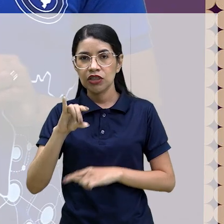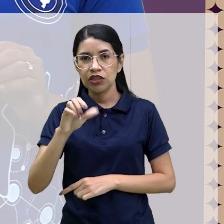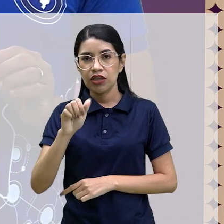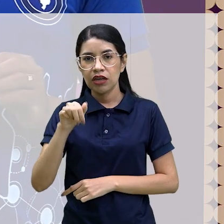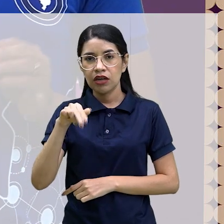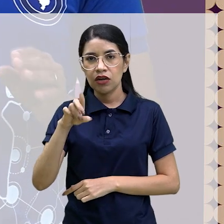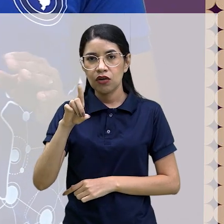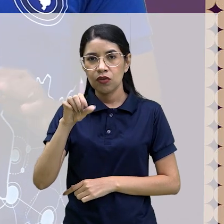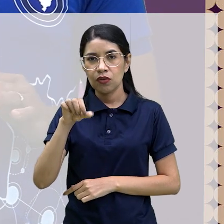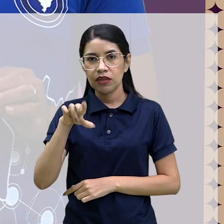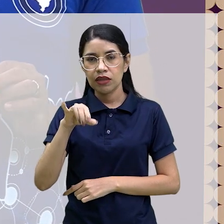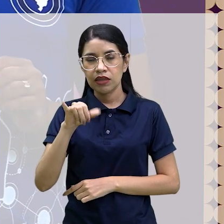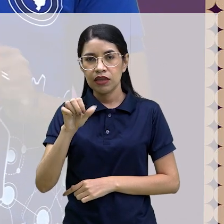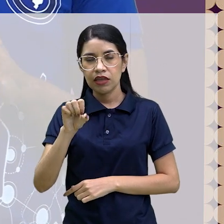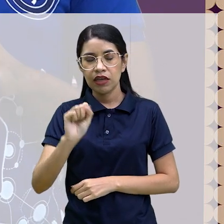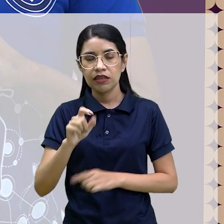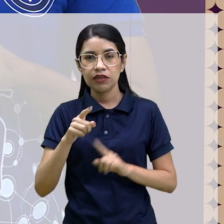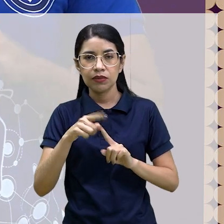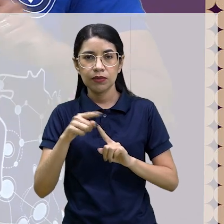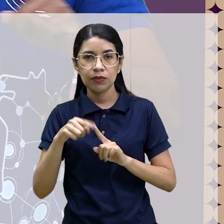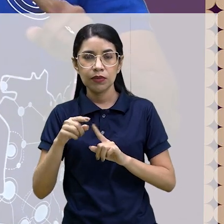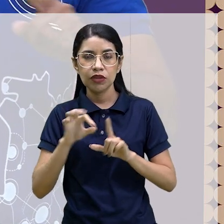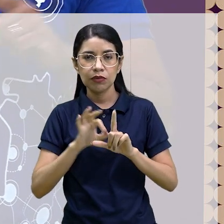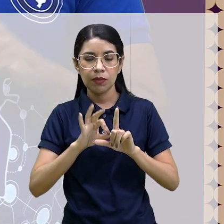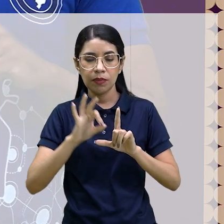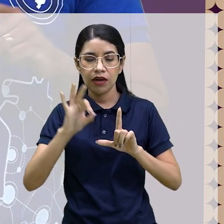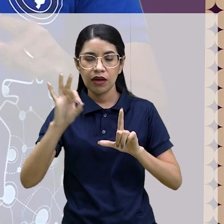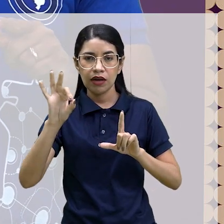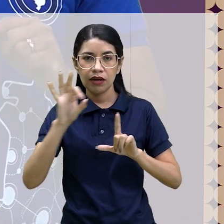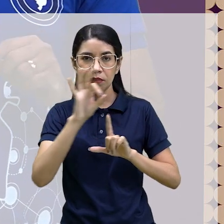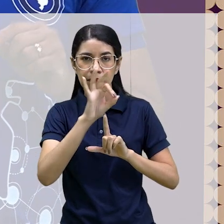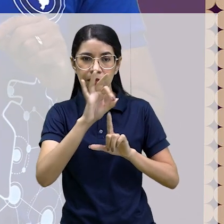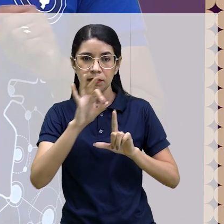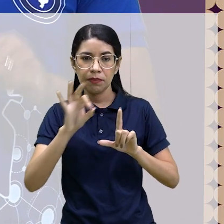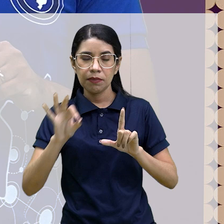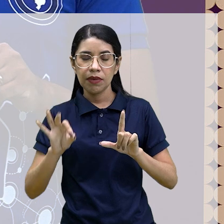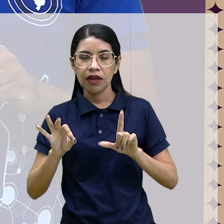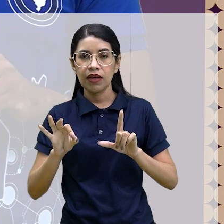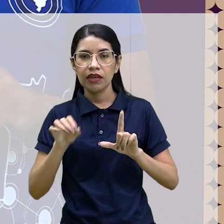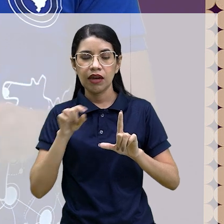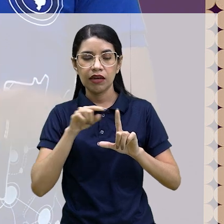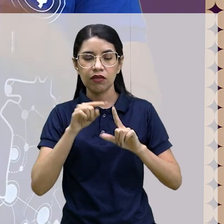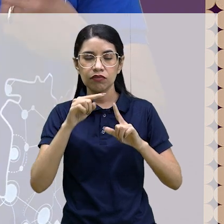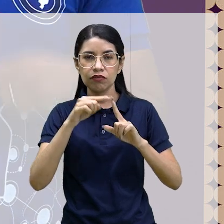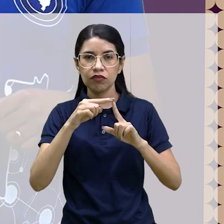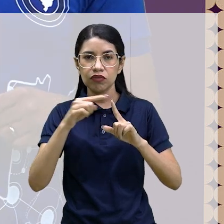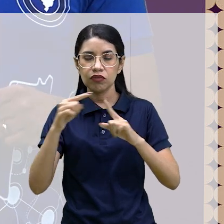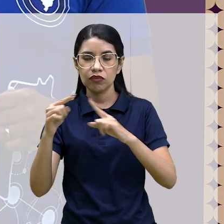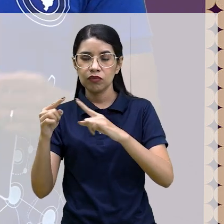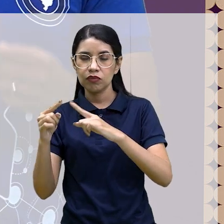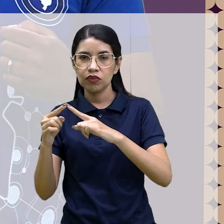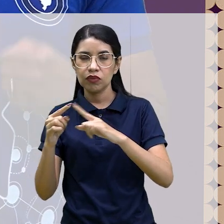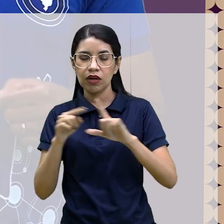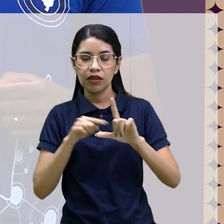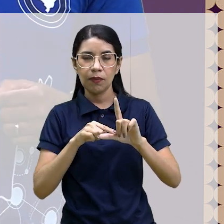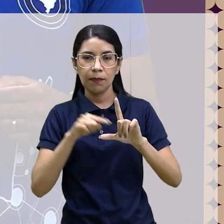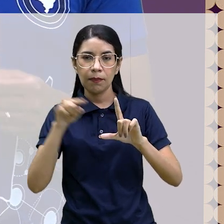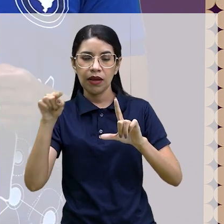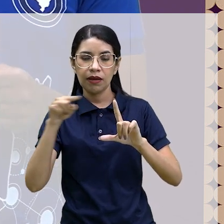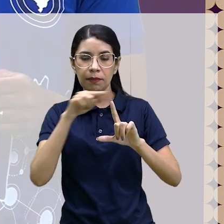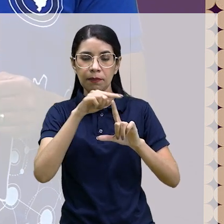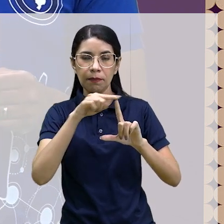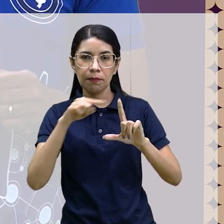diagonais, elas são segmentos de retas que unem dois vértices não consecutivos. Observe comigo na figura